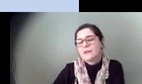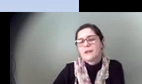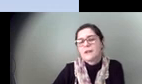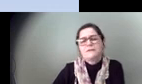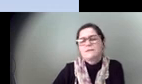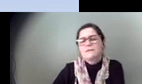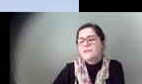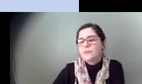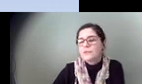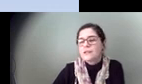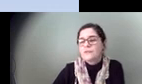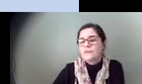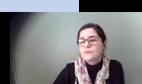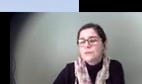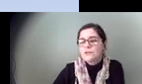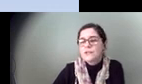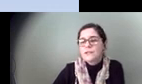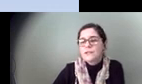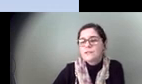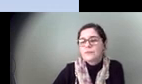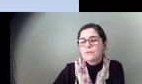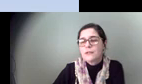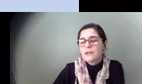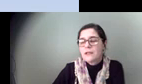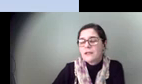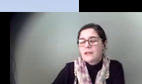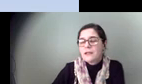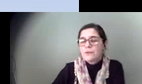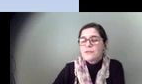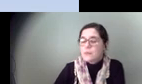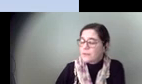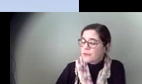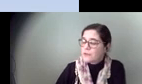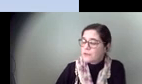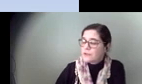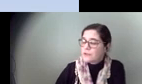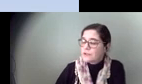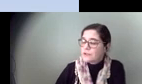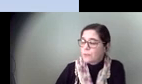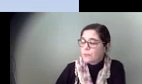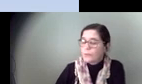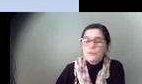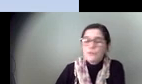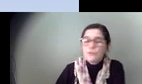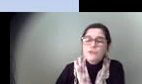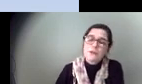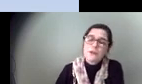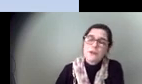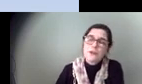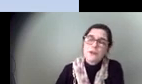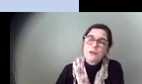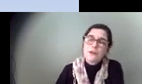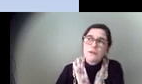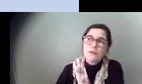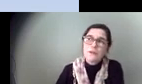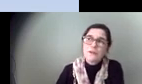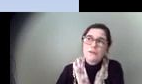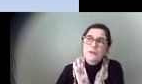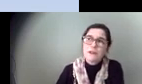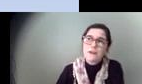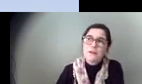atenção. Não são pontos negativos, são pontos de atenção. É o que eu sempre falo, gente, um professor,